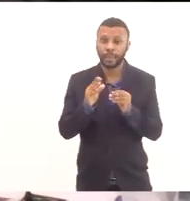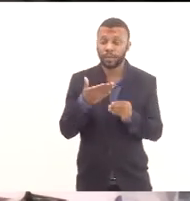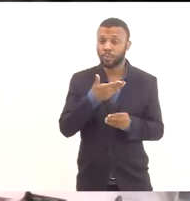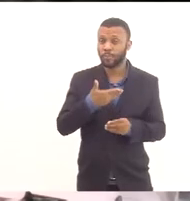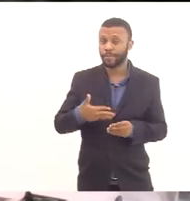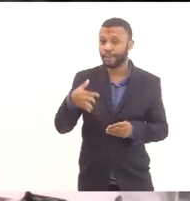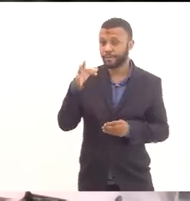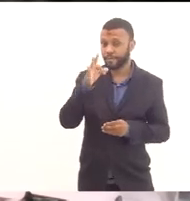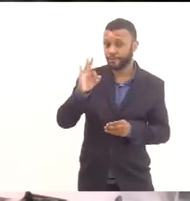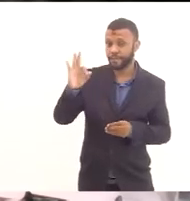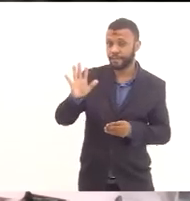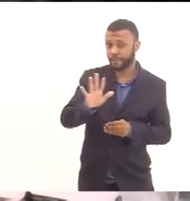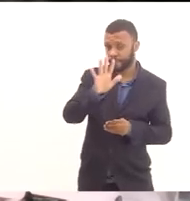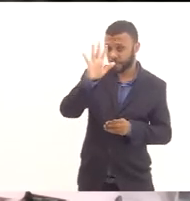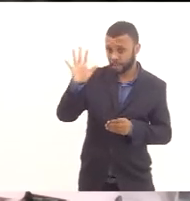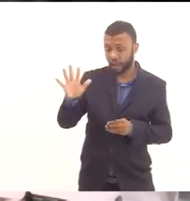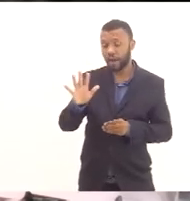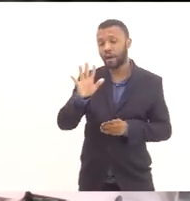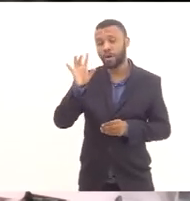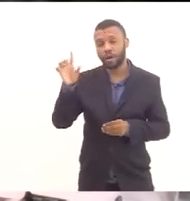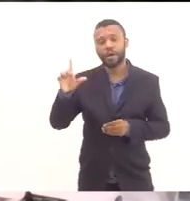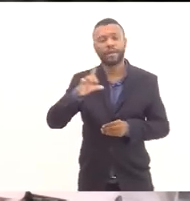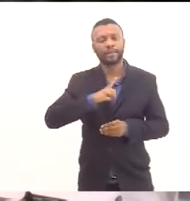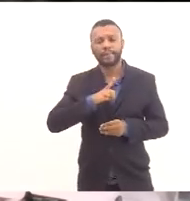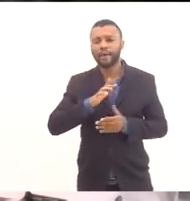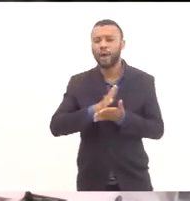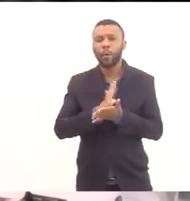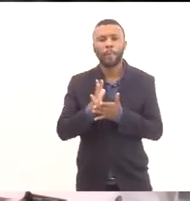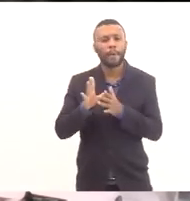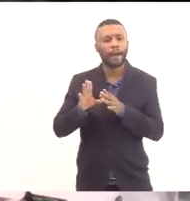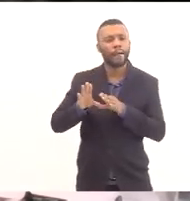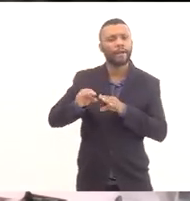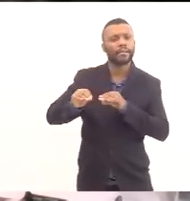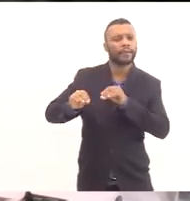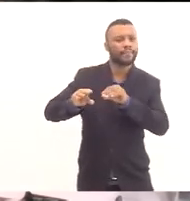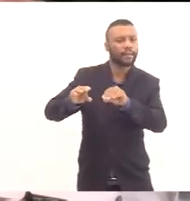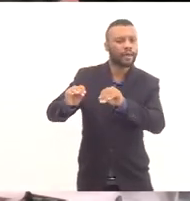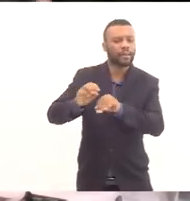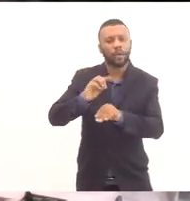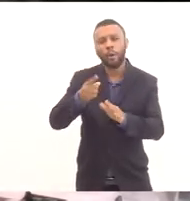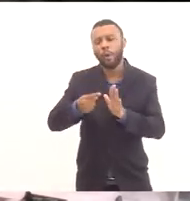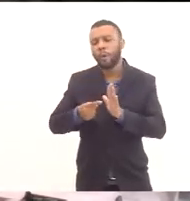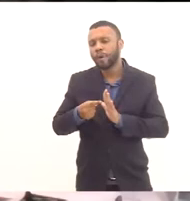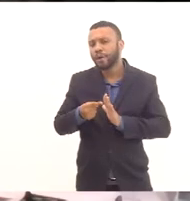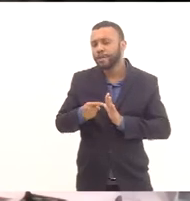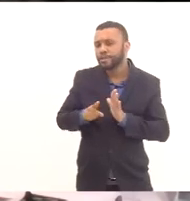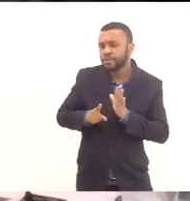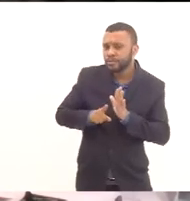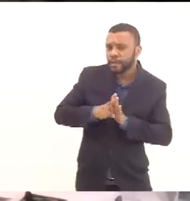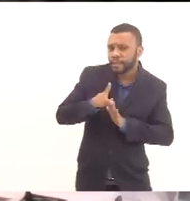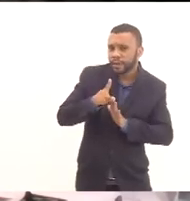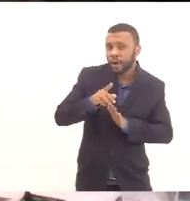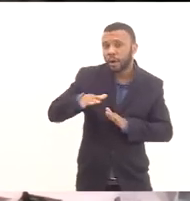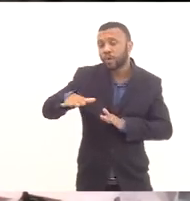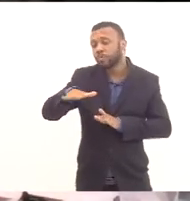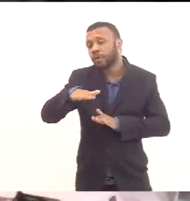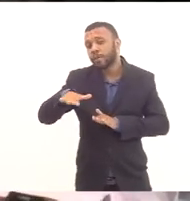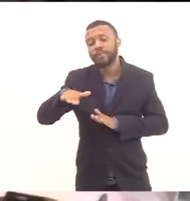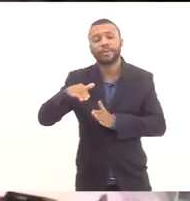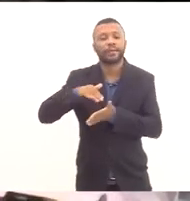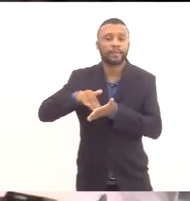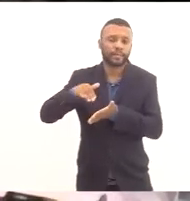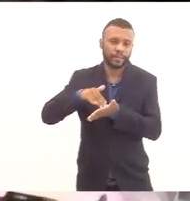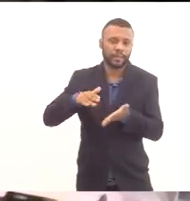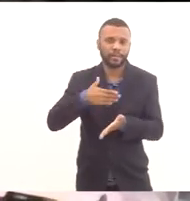governo federal e se houve algum tipo de interferência ou indicação no âmbito da Secretaria de Estado de